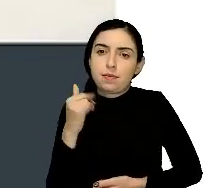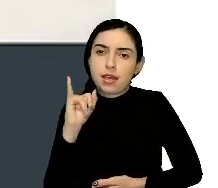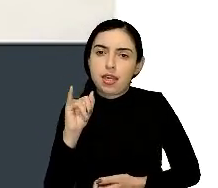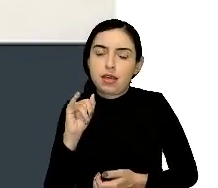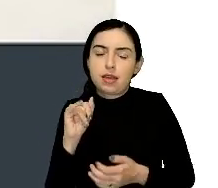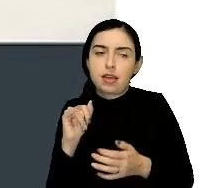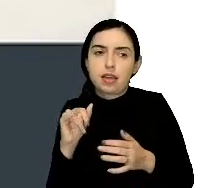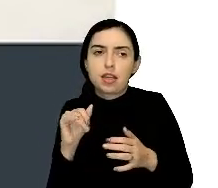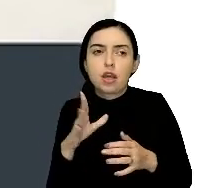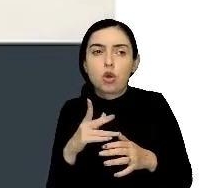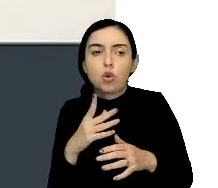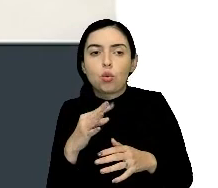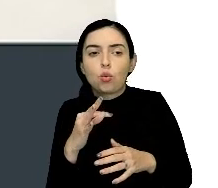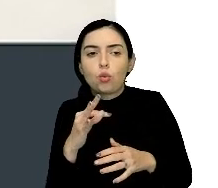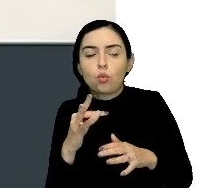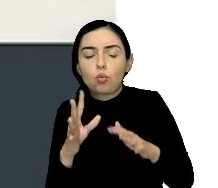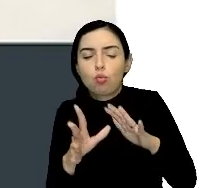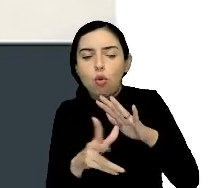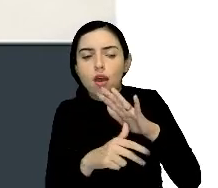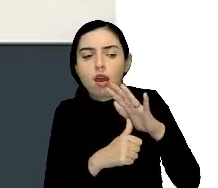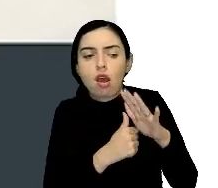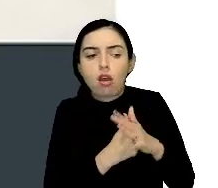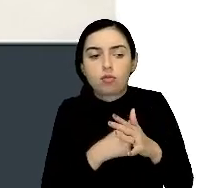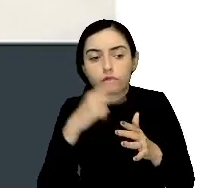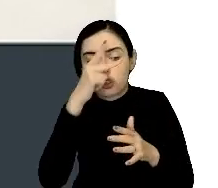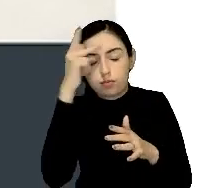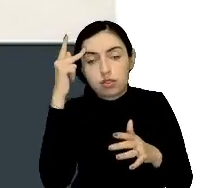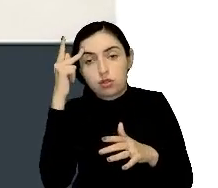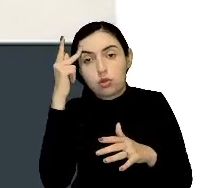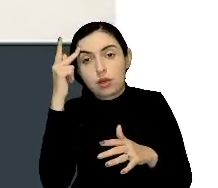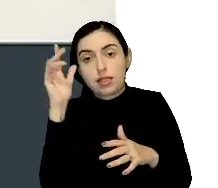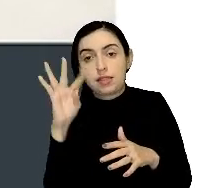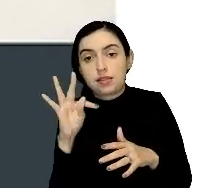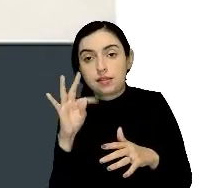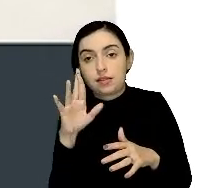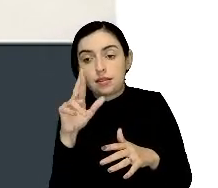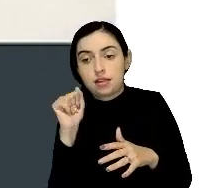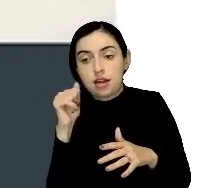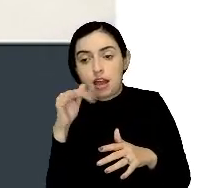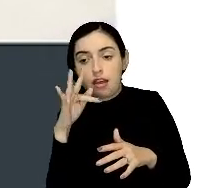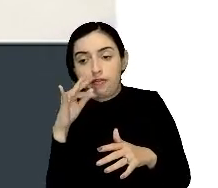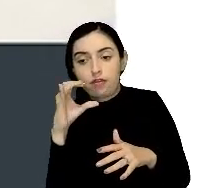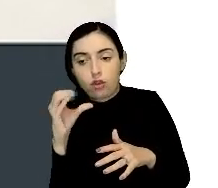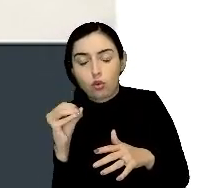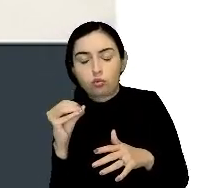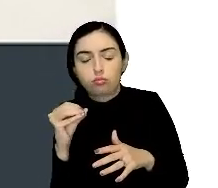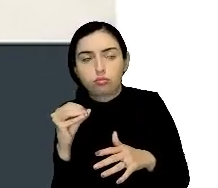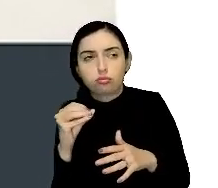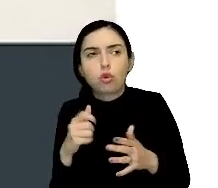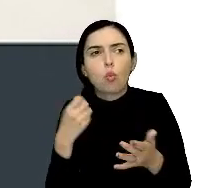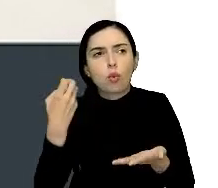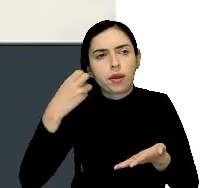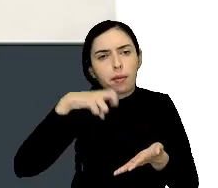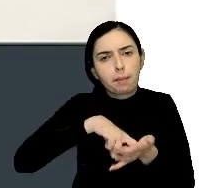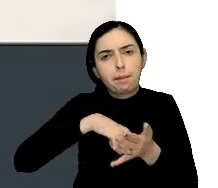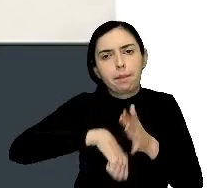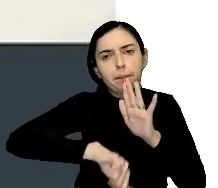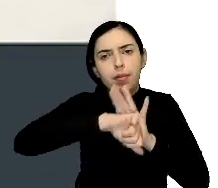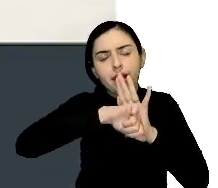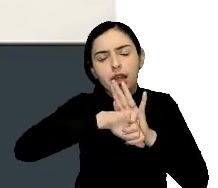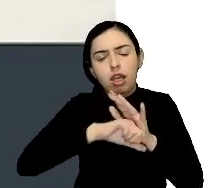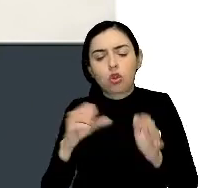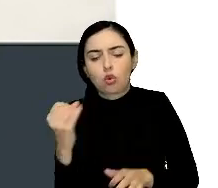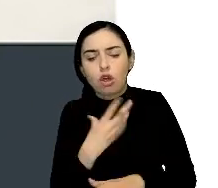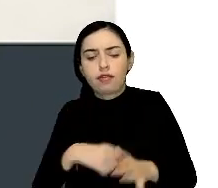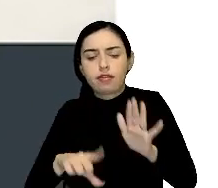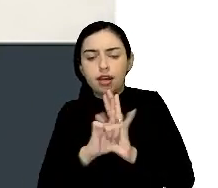pessoas. E é por isso que o único tipo penal que existe na nova lei de imigração